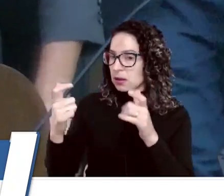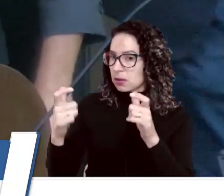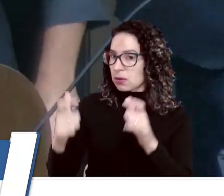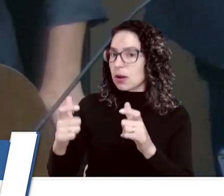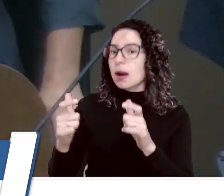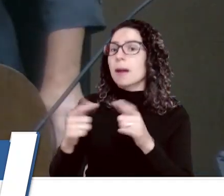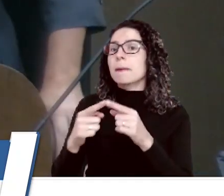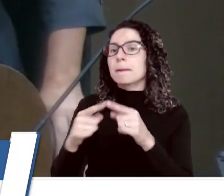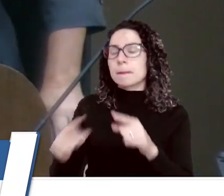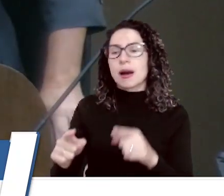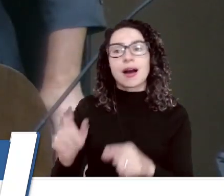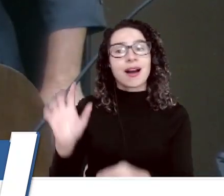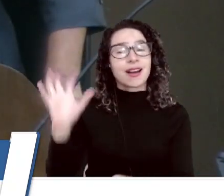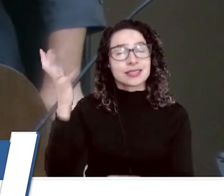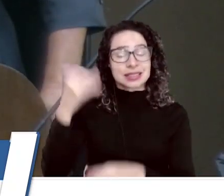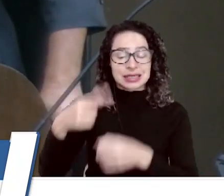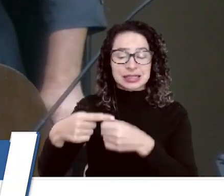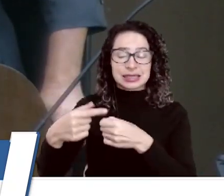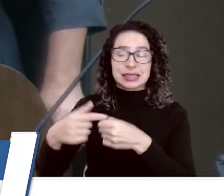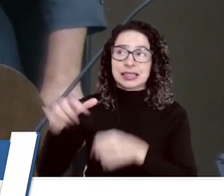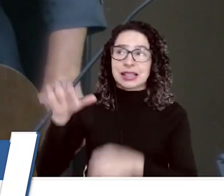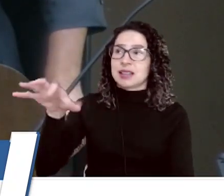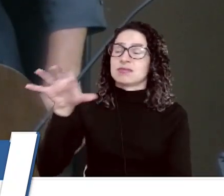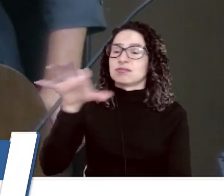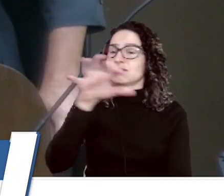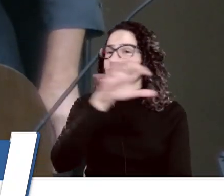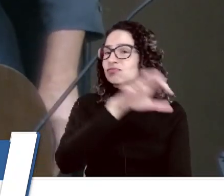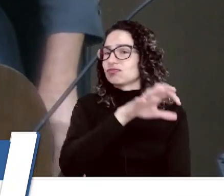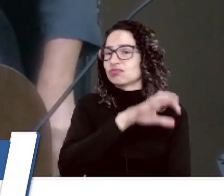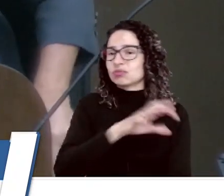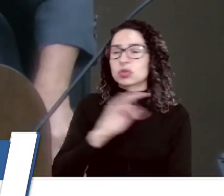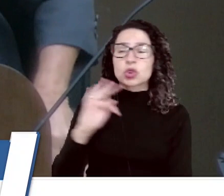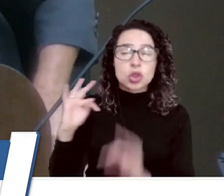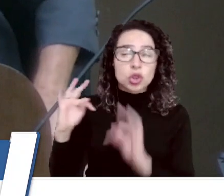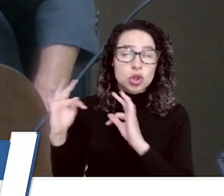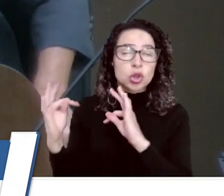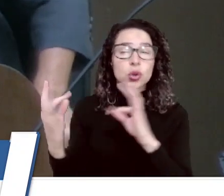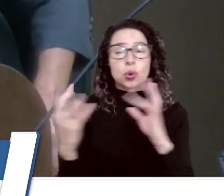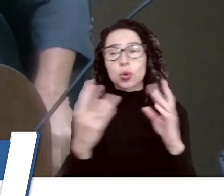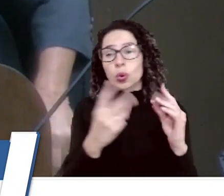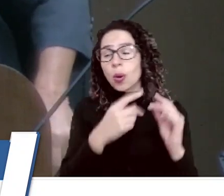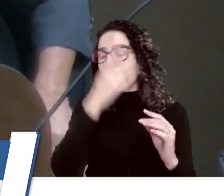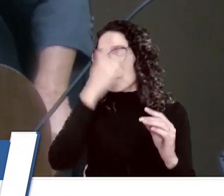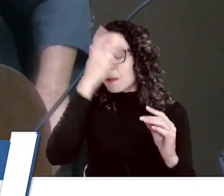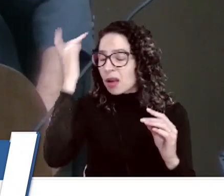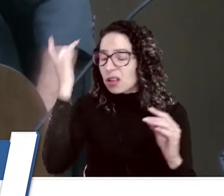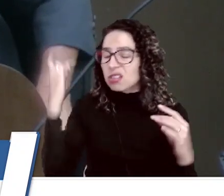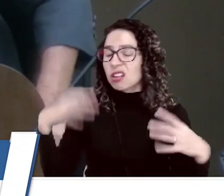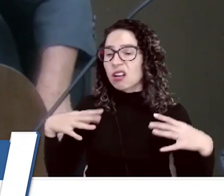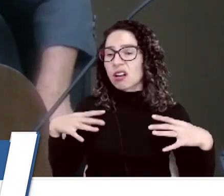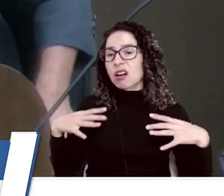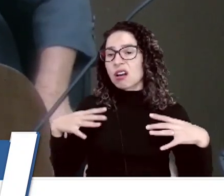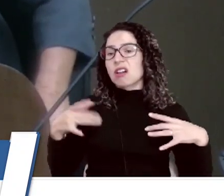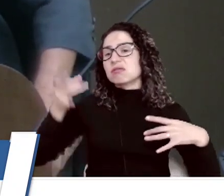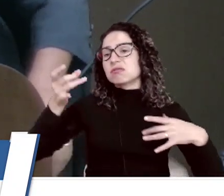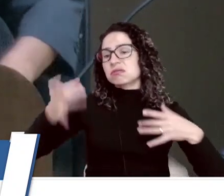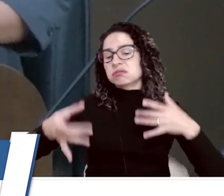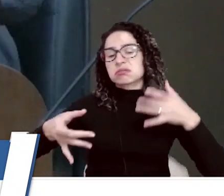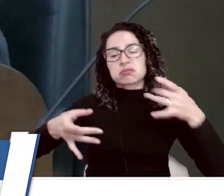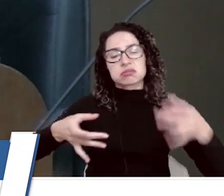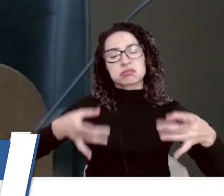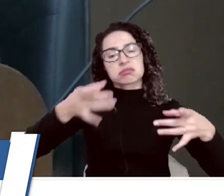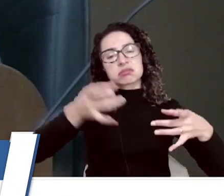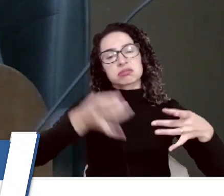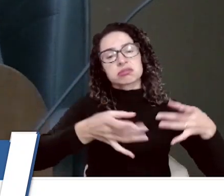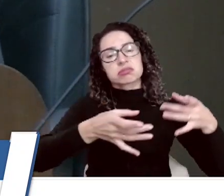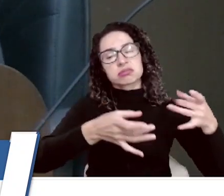está acontecendo é na cidade inteira. É gente desocupada fazendo coisa que não deve,